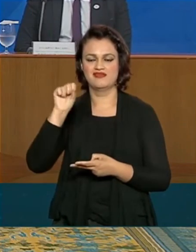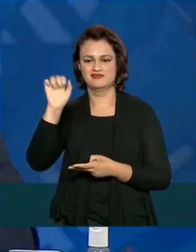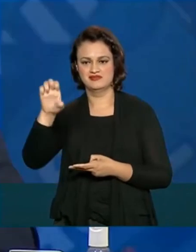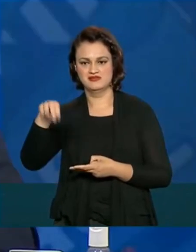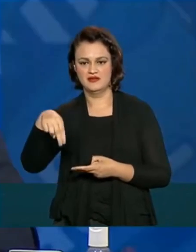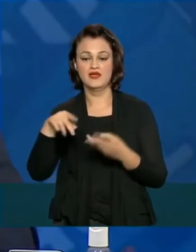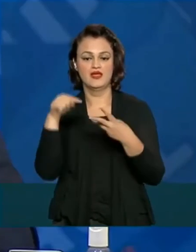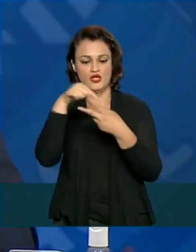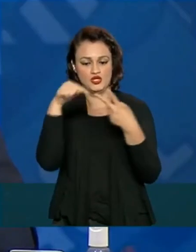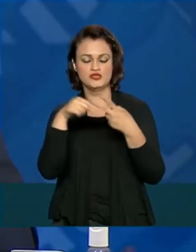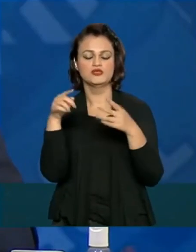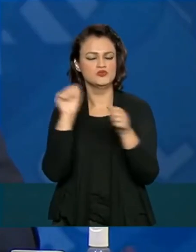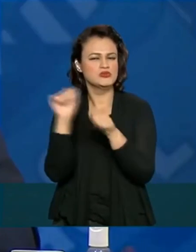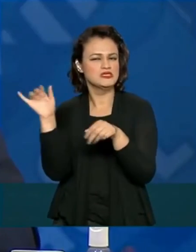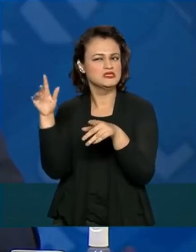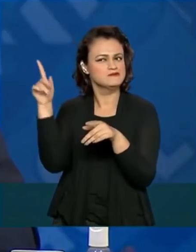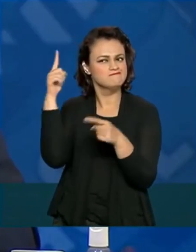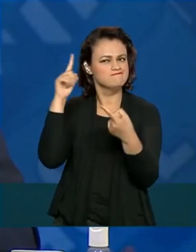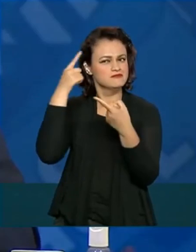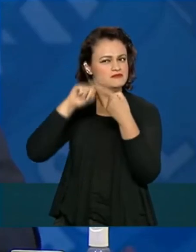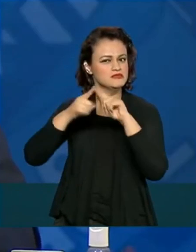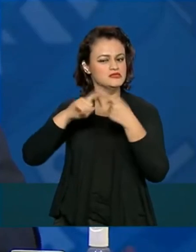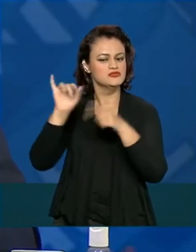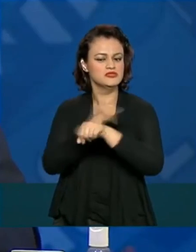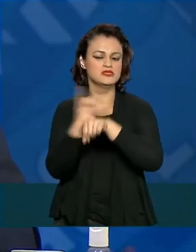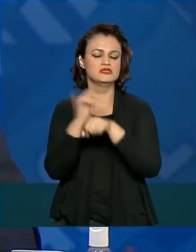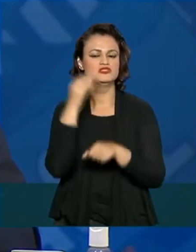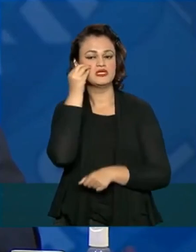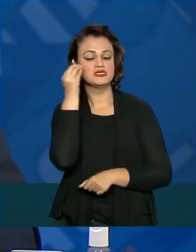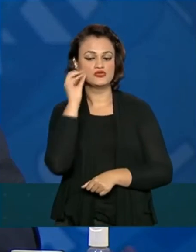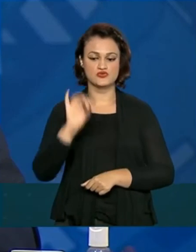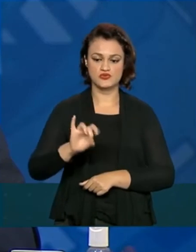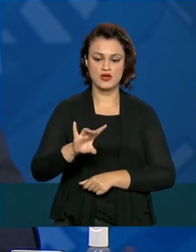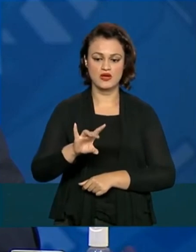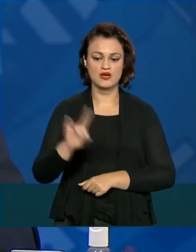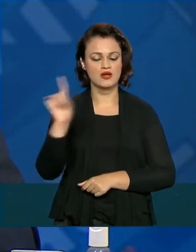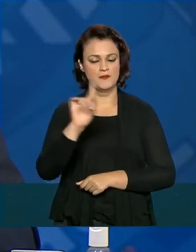apenas planejou uma nova estratégia de testagem, mas a gente